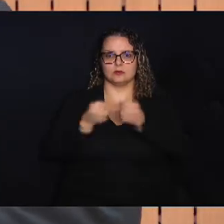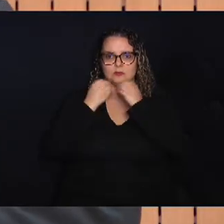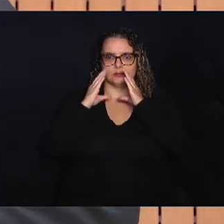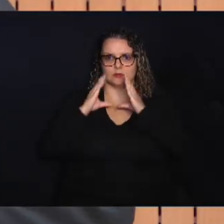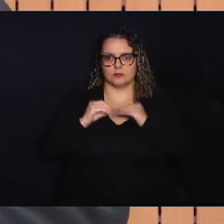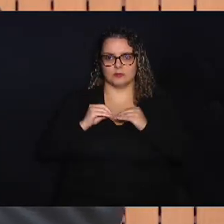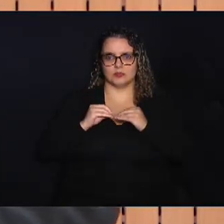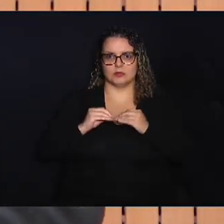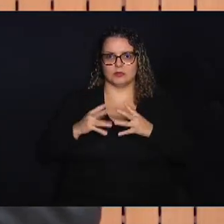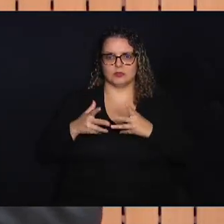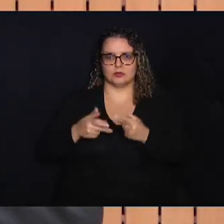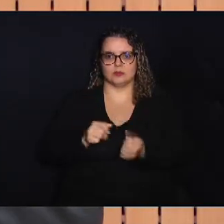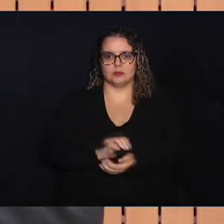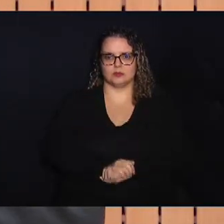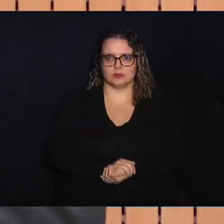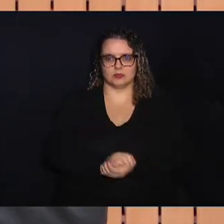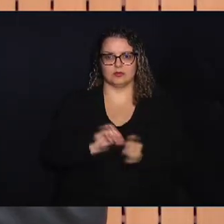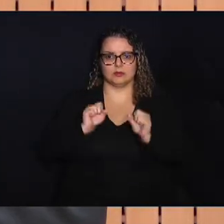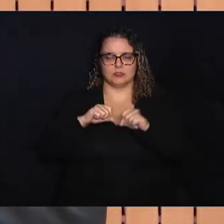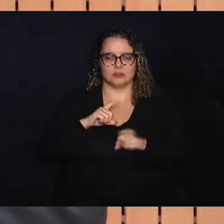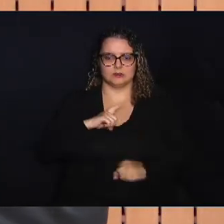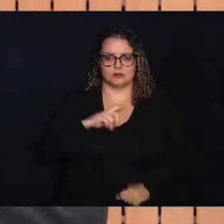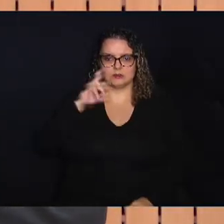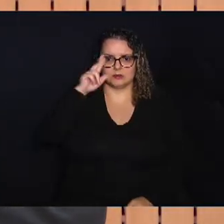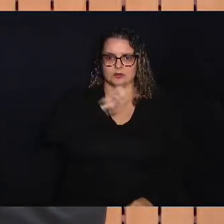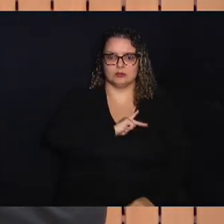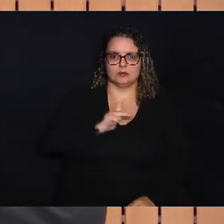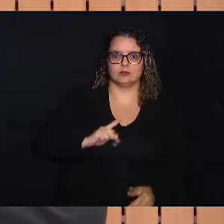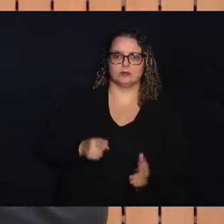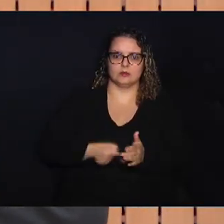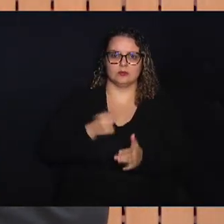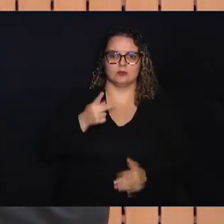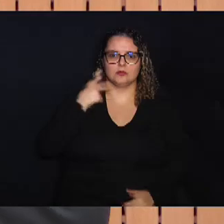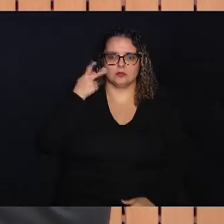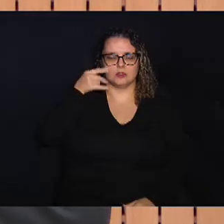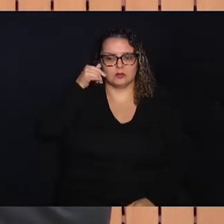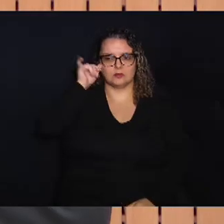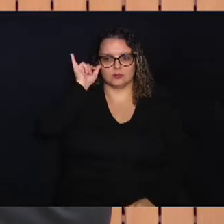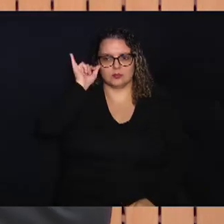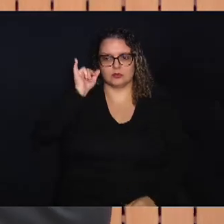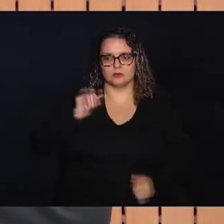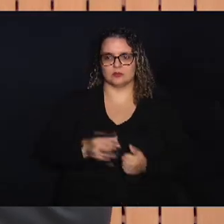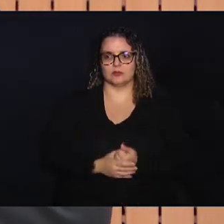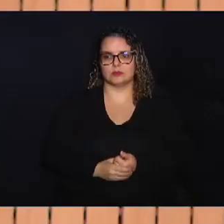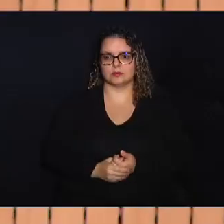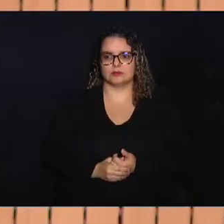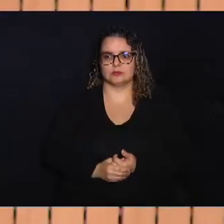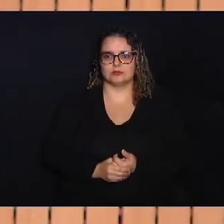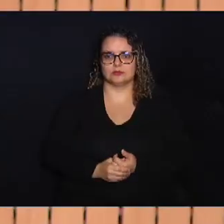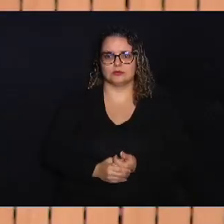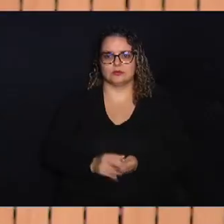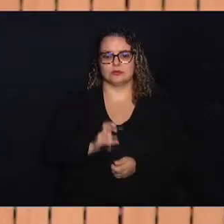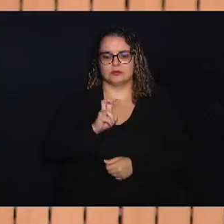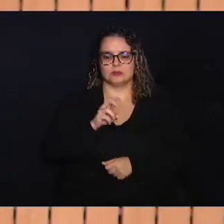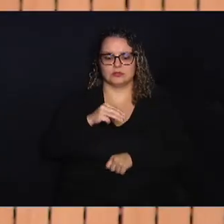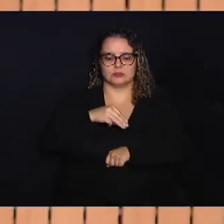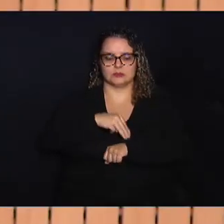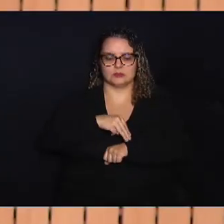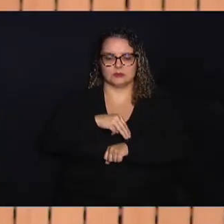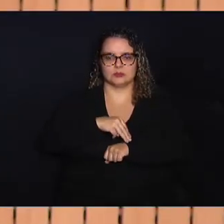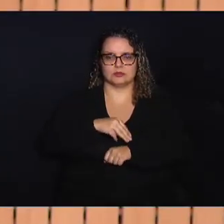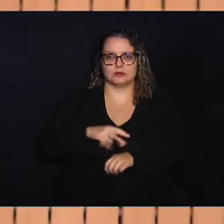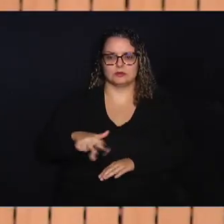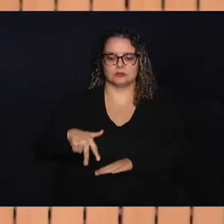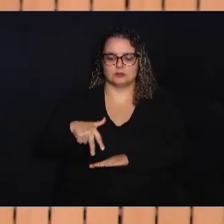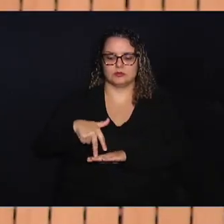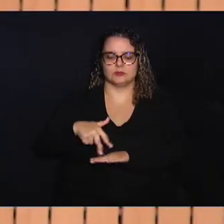noite a todos. Assim, senhor presidente, o primeiro vereador inscrito é o vereador Paulo Búfalo. O vereador Paulo Búfalo tem a palavra por